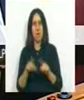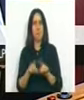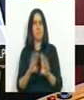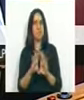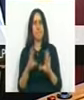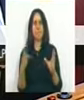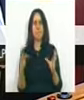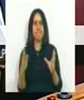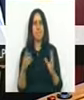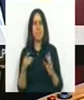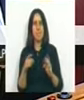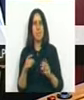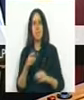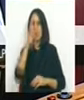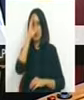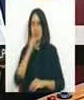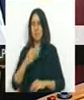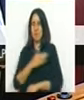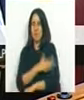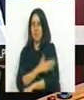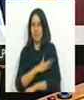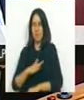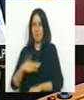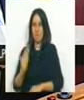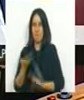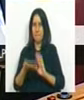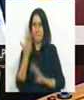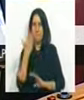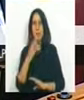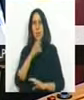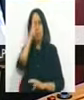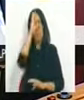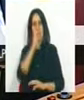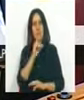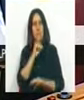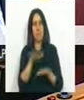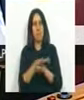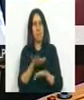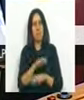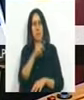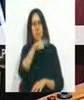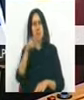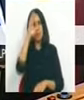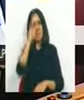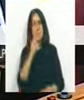escancarado para um Estado Obrigado, mais fraco, deputado. Um Governo promíscuo com governantes que não percebem que o